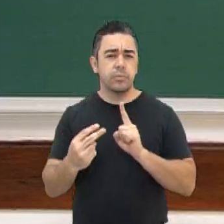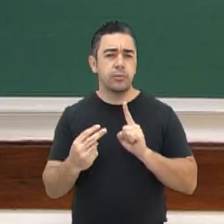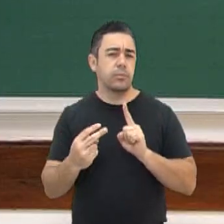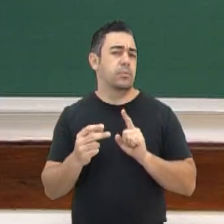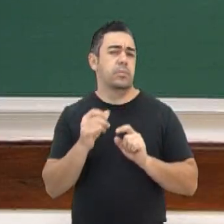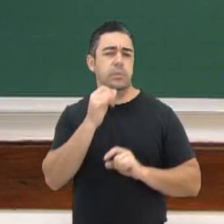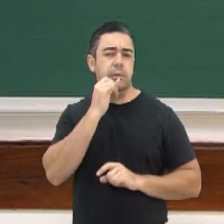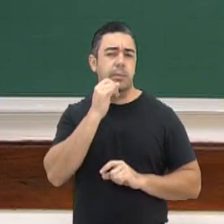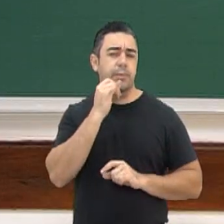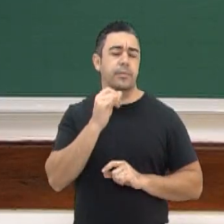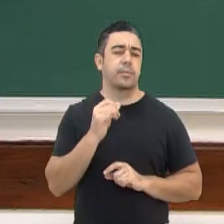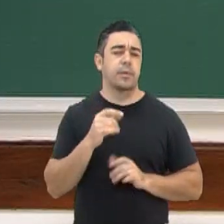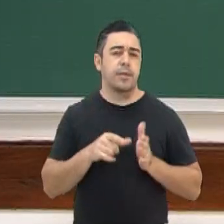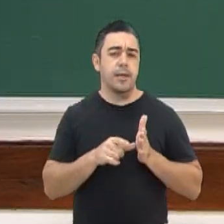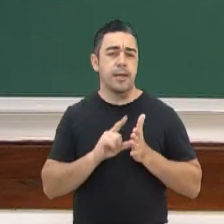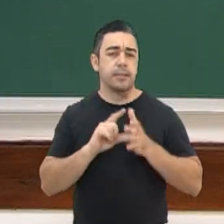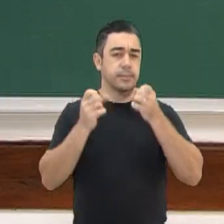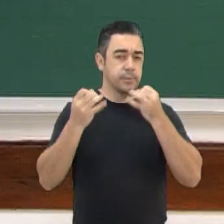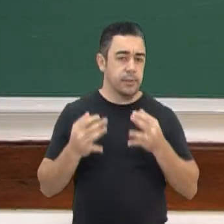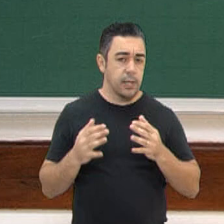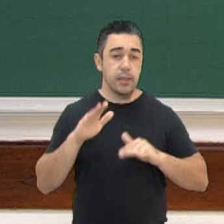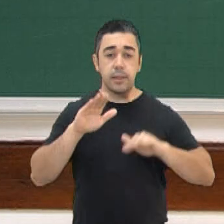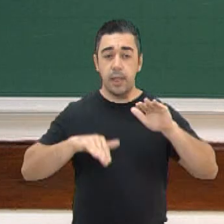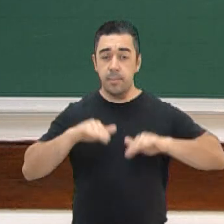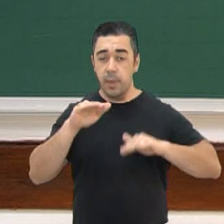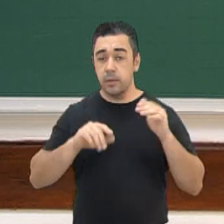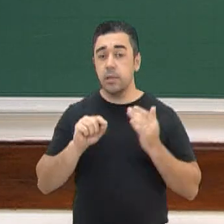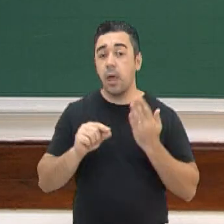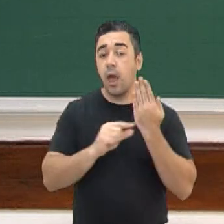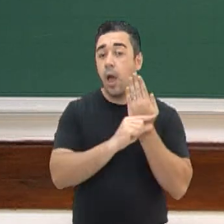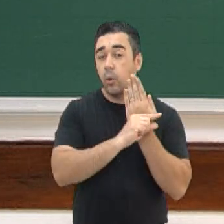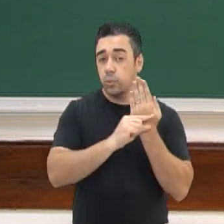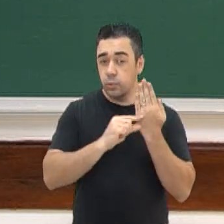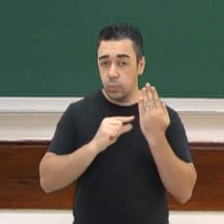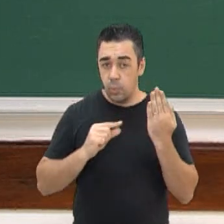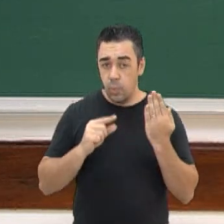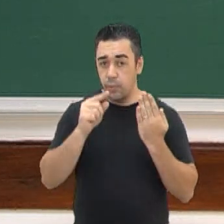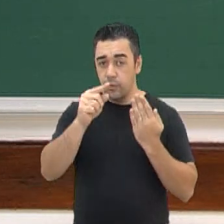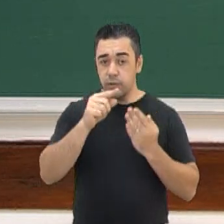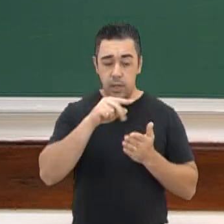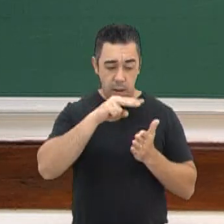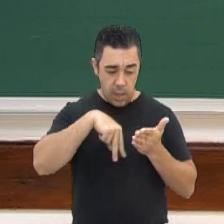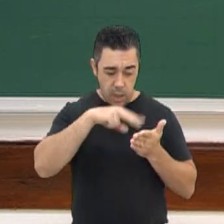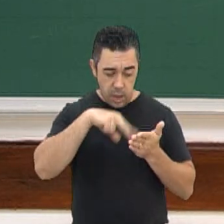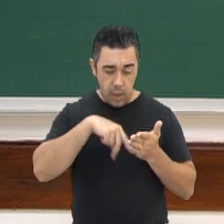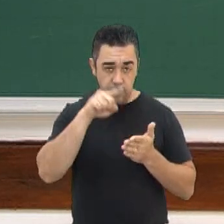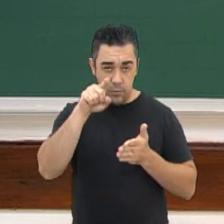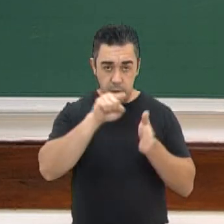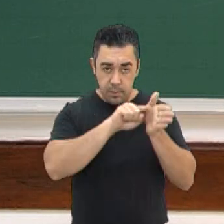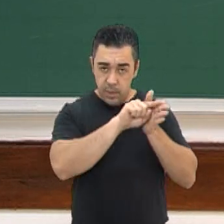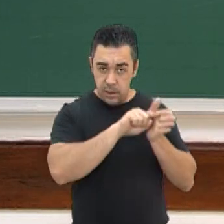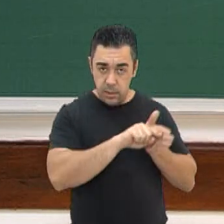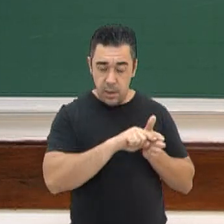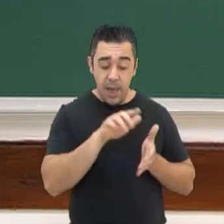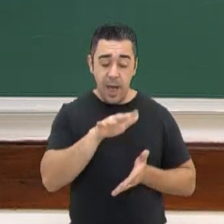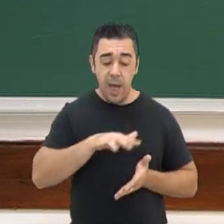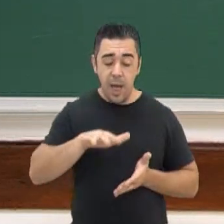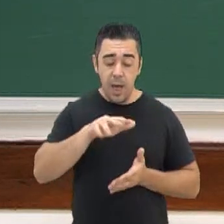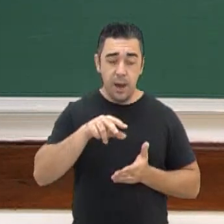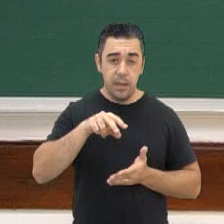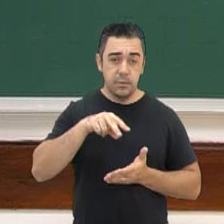falei anteriormente, dependendo do autor ou dos autores que você utiliza para leitura em relação à dança, você vai